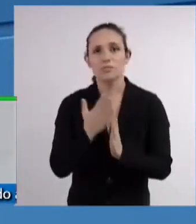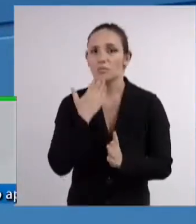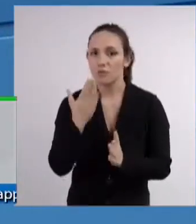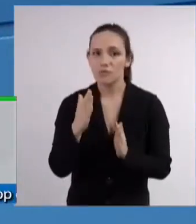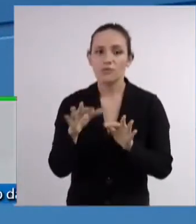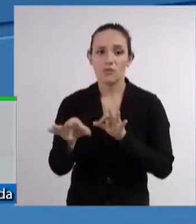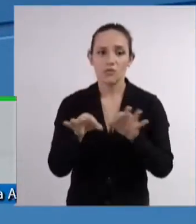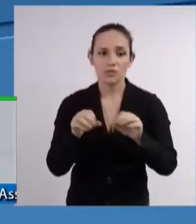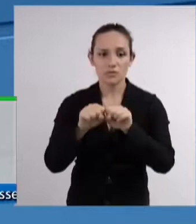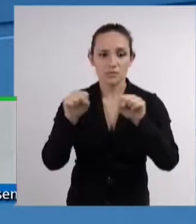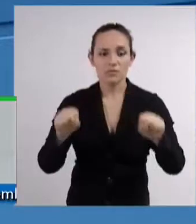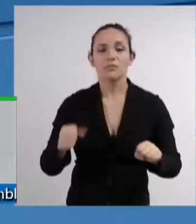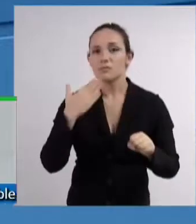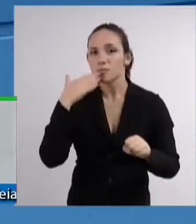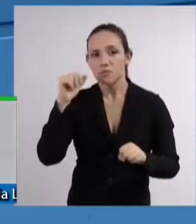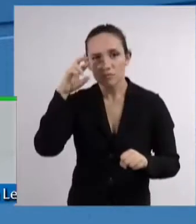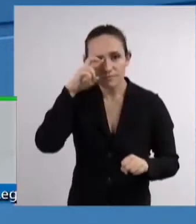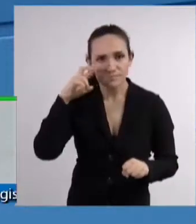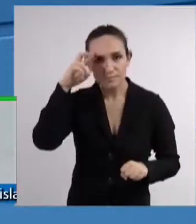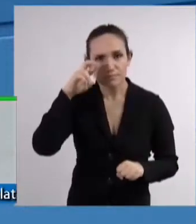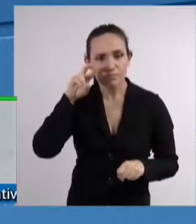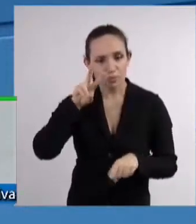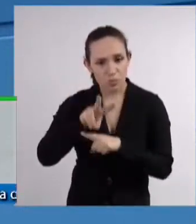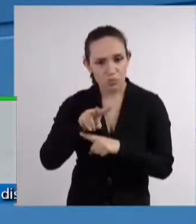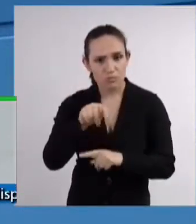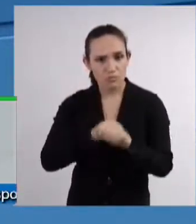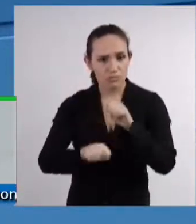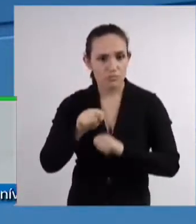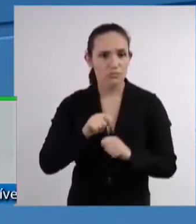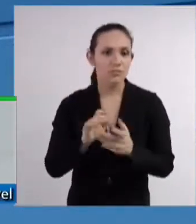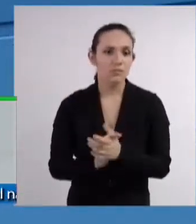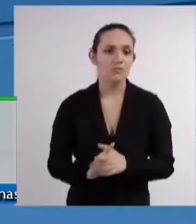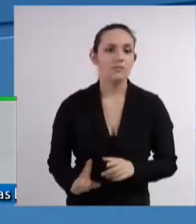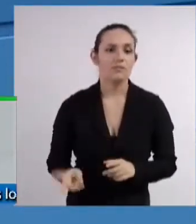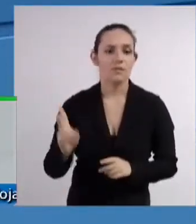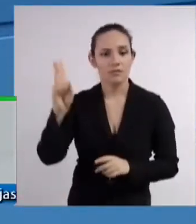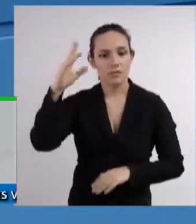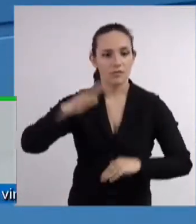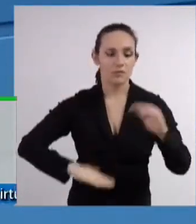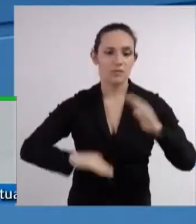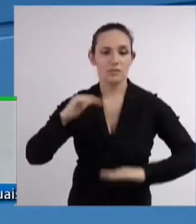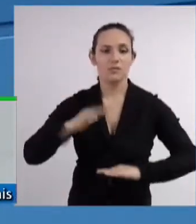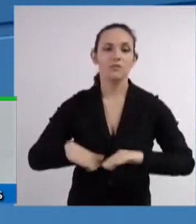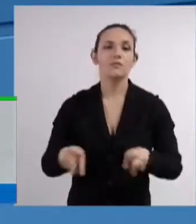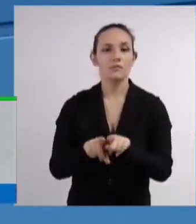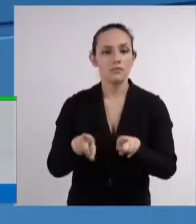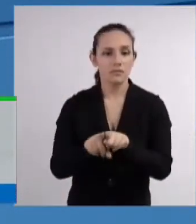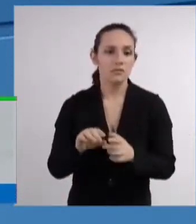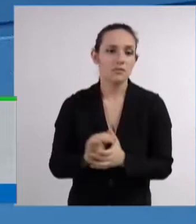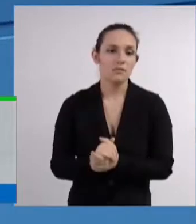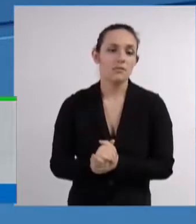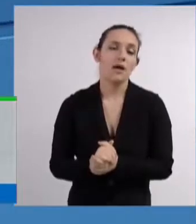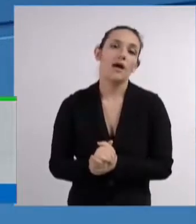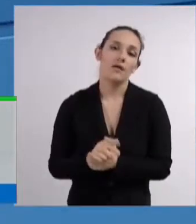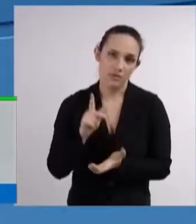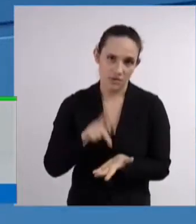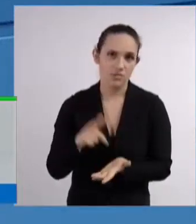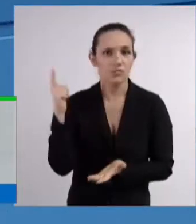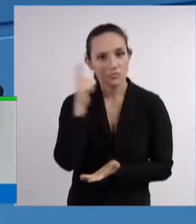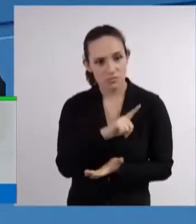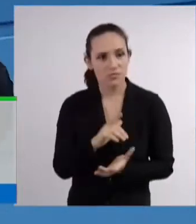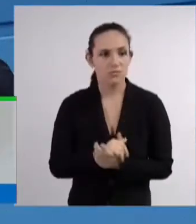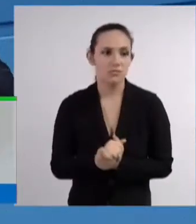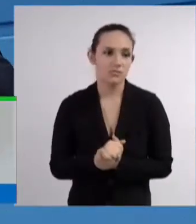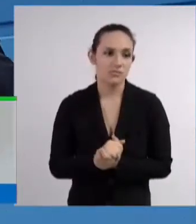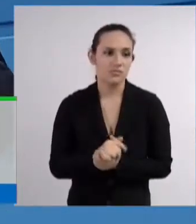criar um sistema melhor de controle, de responsabilidade e de valorização desses servidores também, para que efetivamente possa